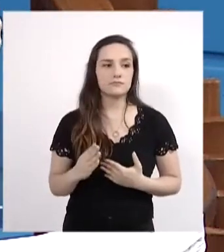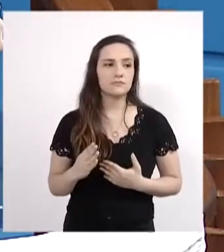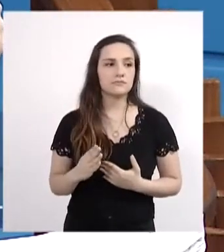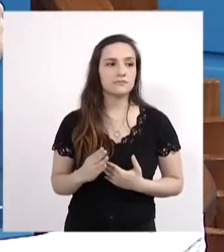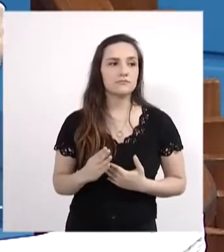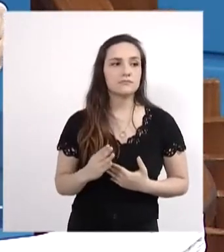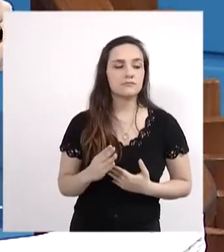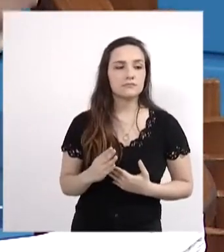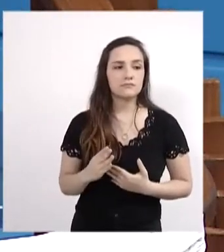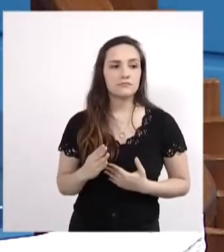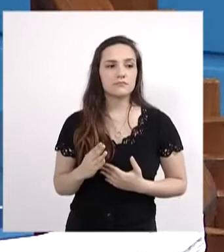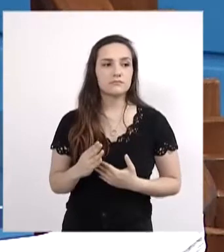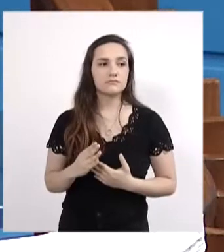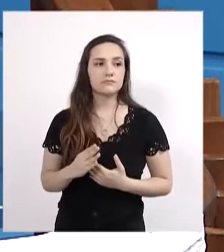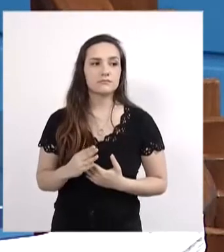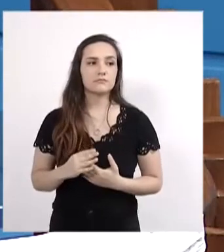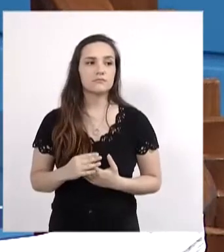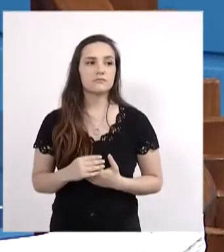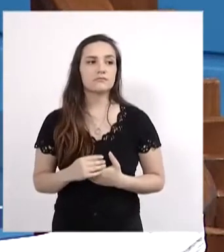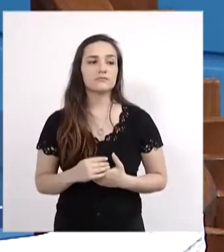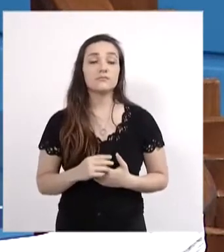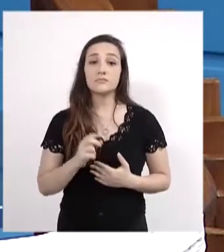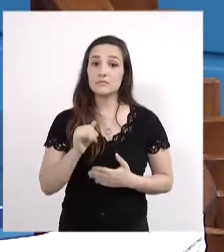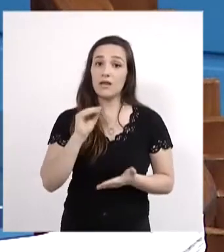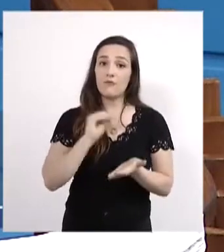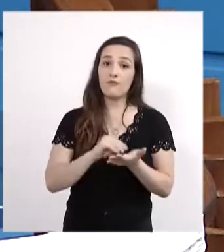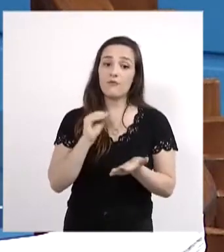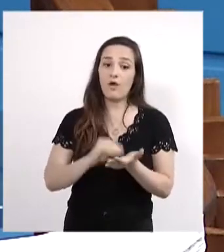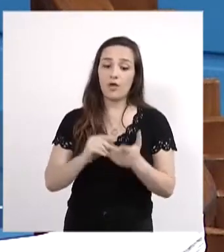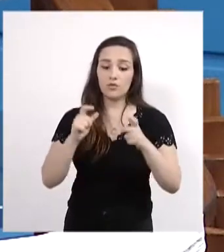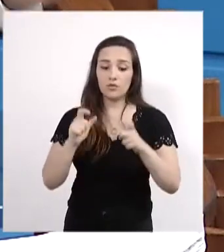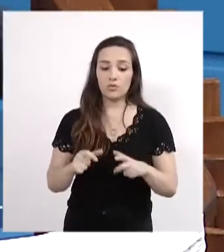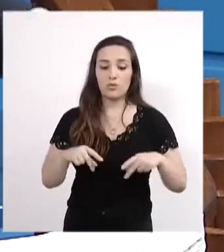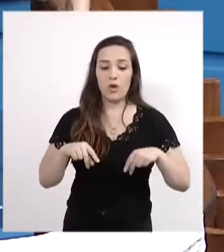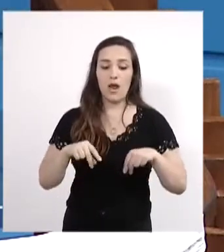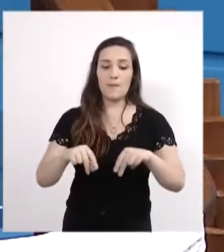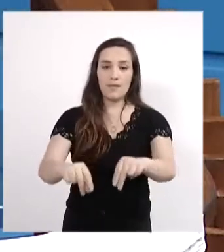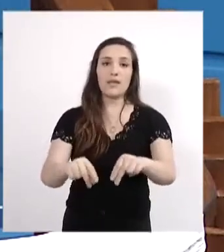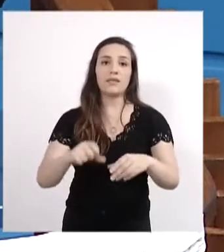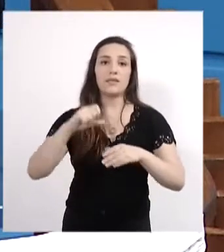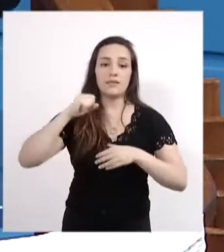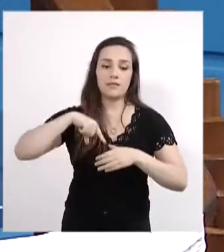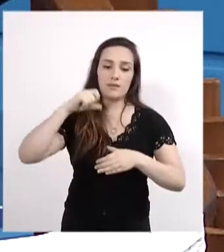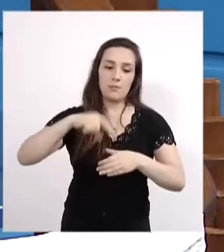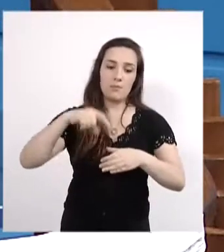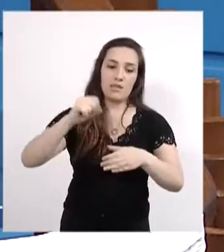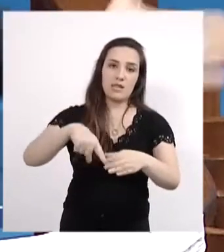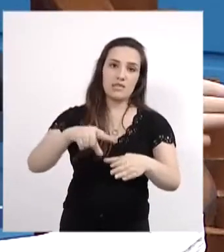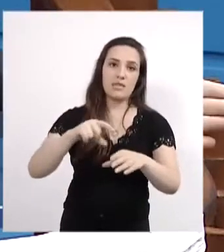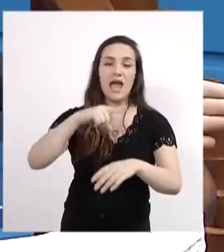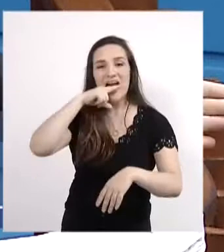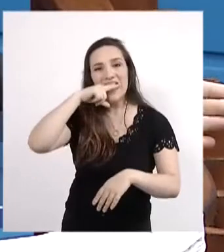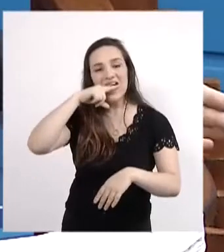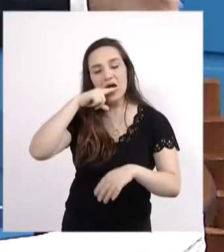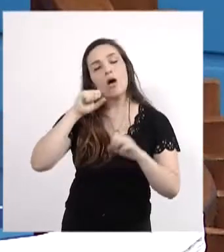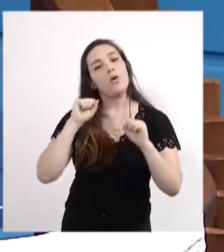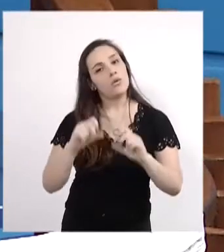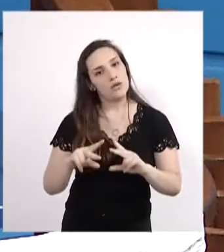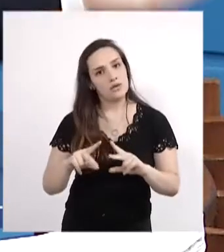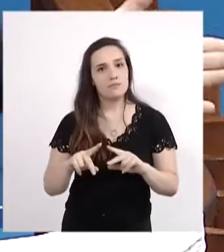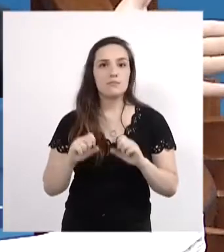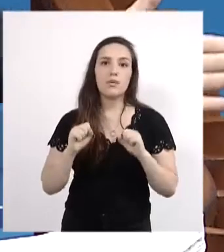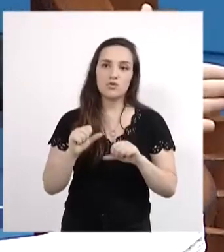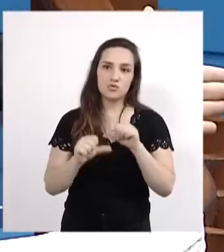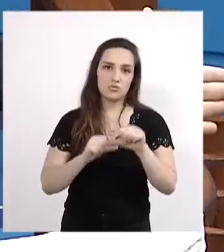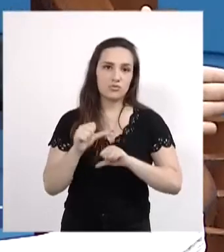que faltasse área para plantar cana, fala assim, ó, o Brasil precisa produzir mais e não